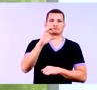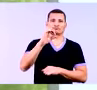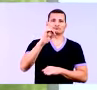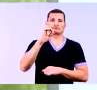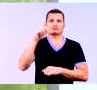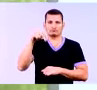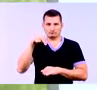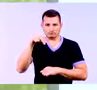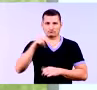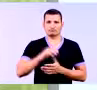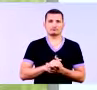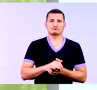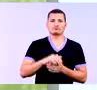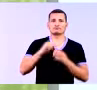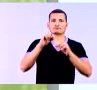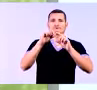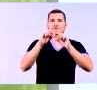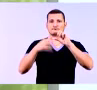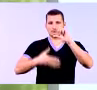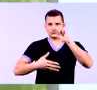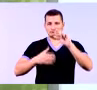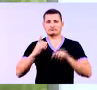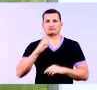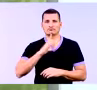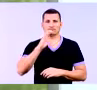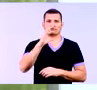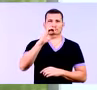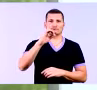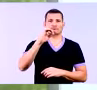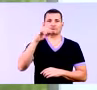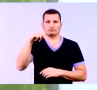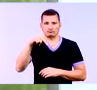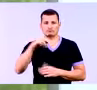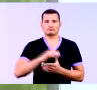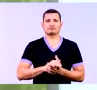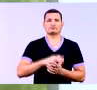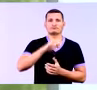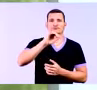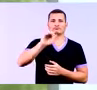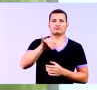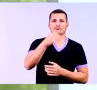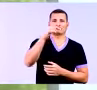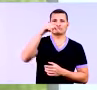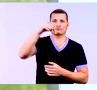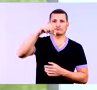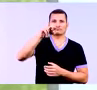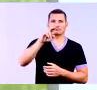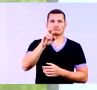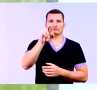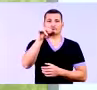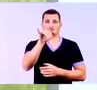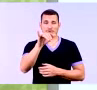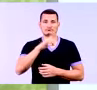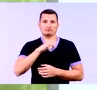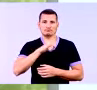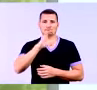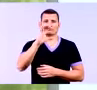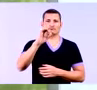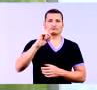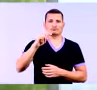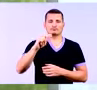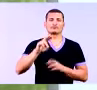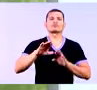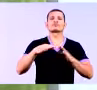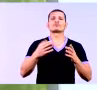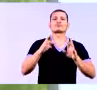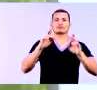possui CDN, o Google possui CDN e o jQuery possui CDN. Qual a diferença entre eles? A diferença é que o